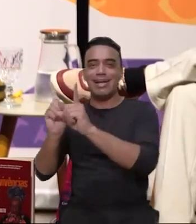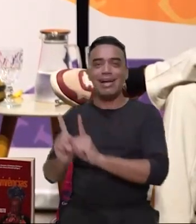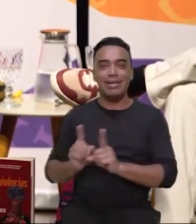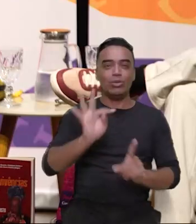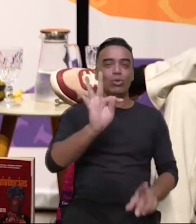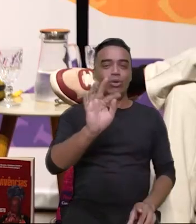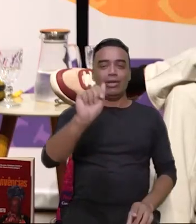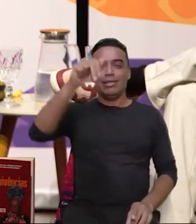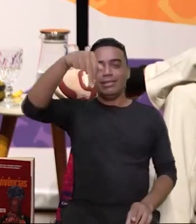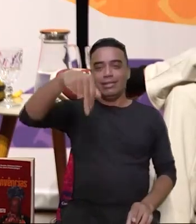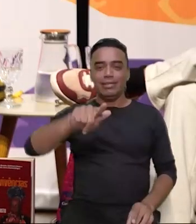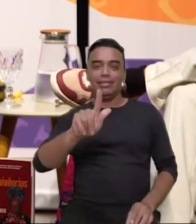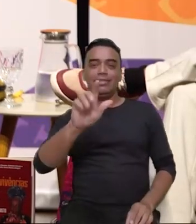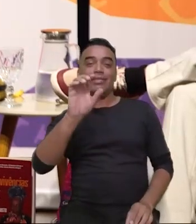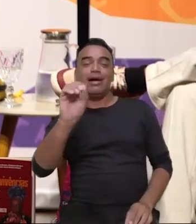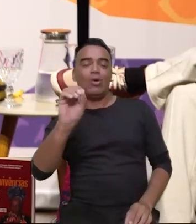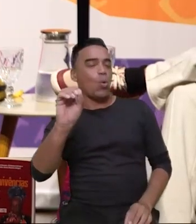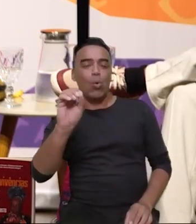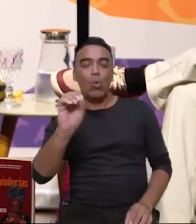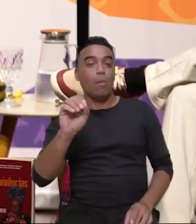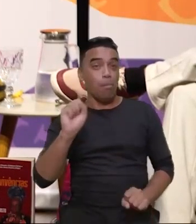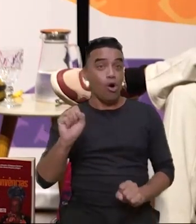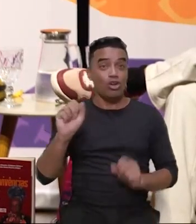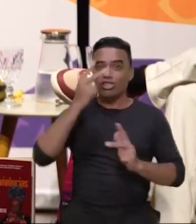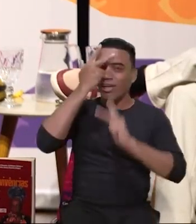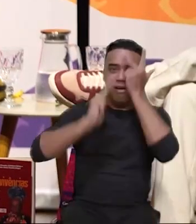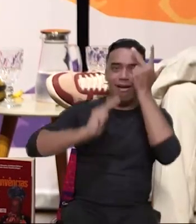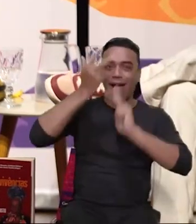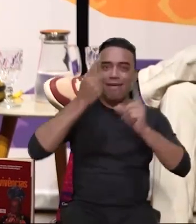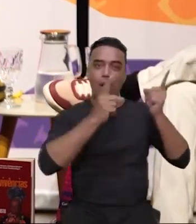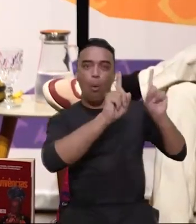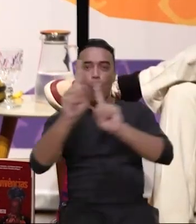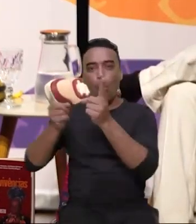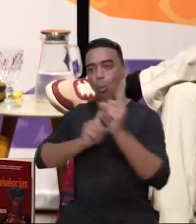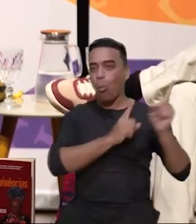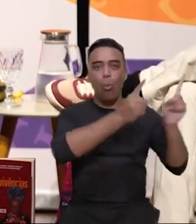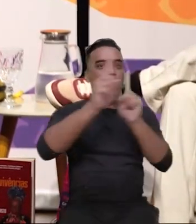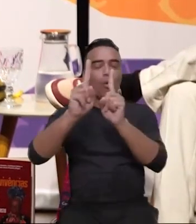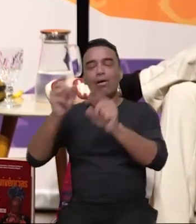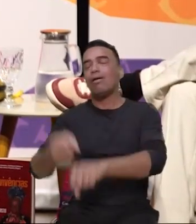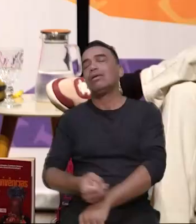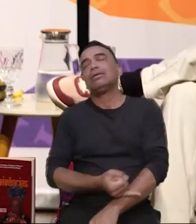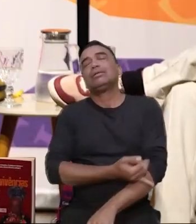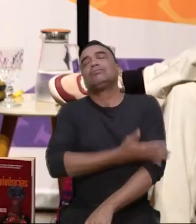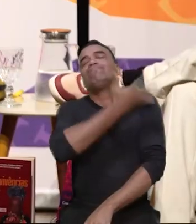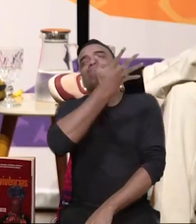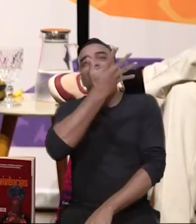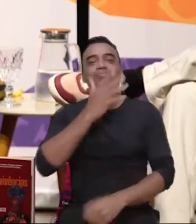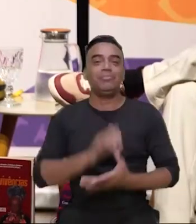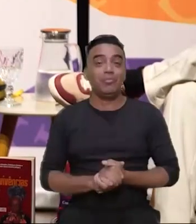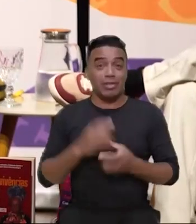você pode ver um passista da escola de samba e se emocionar, porque